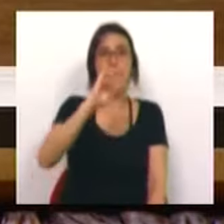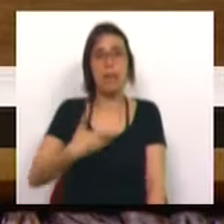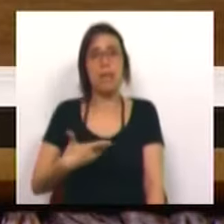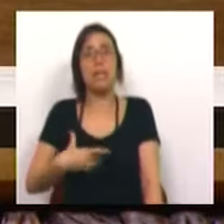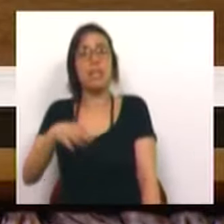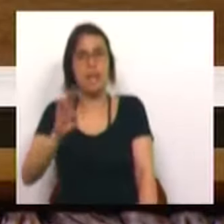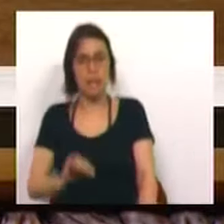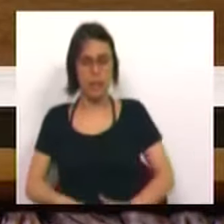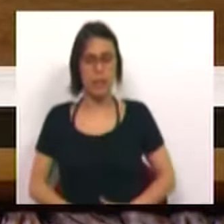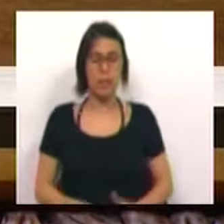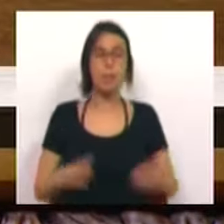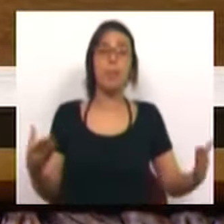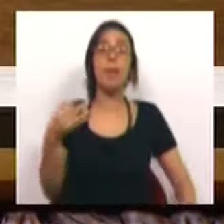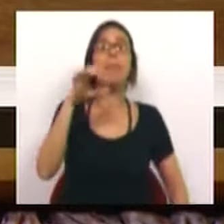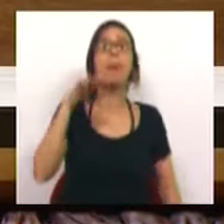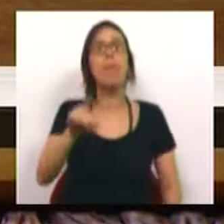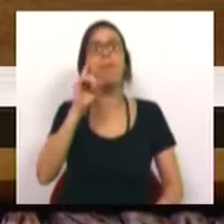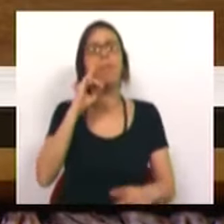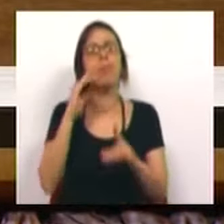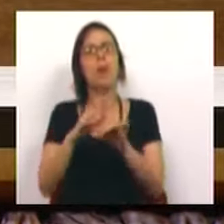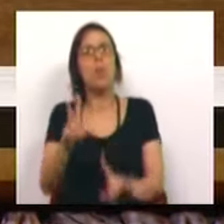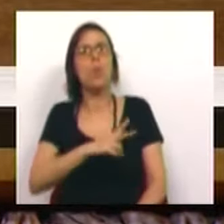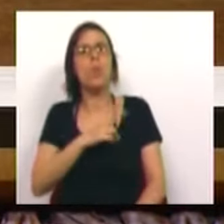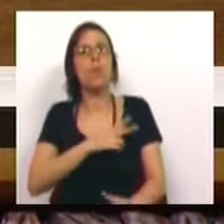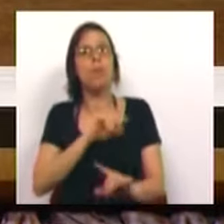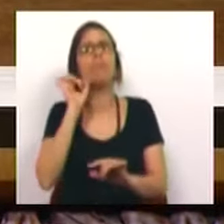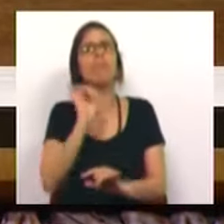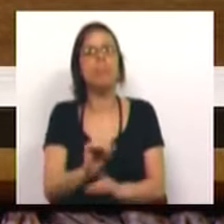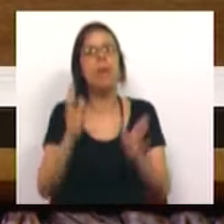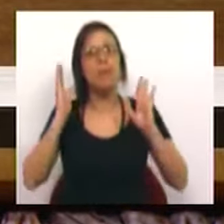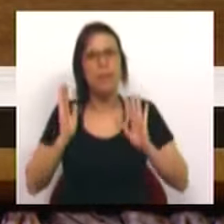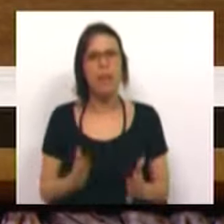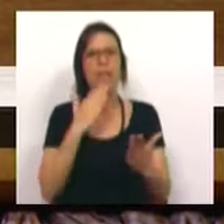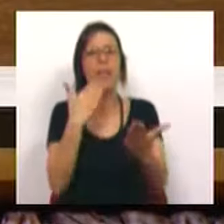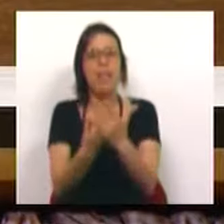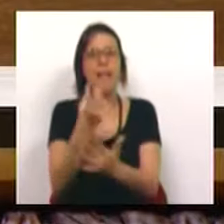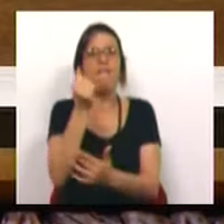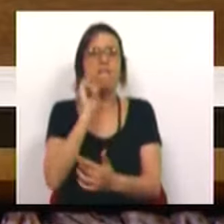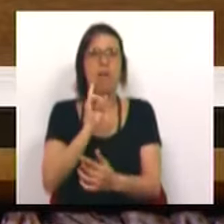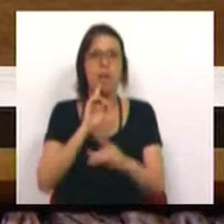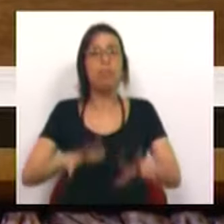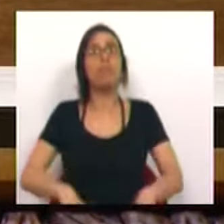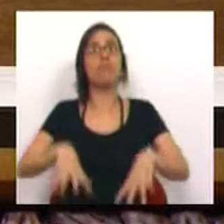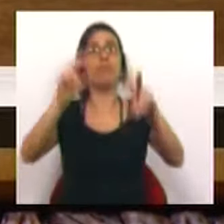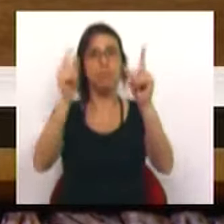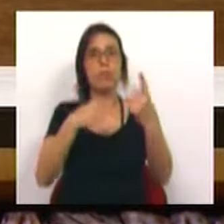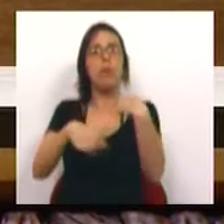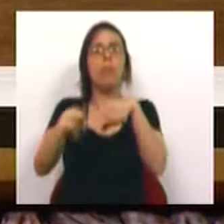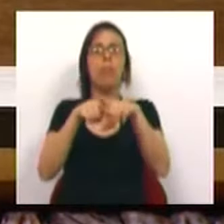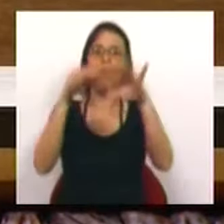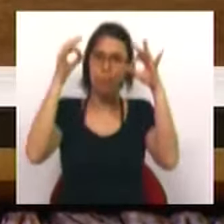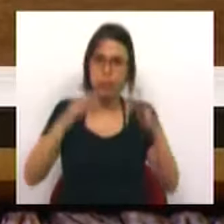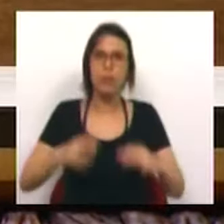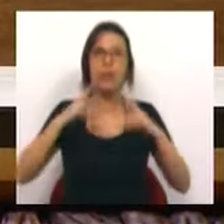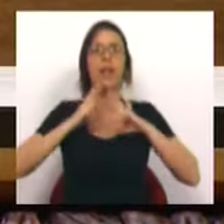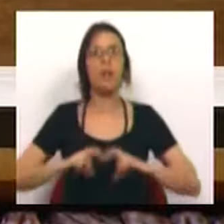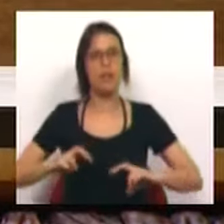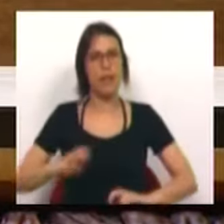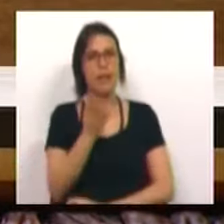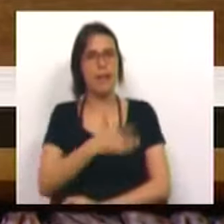e CDS. O PCP defende que as instituições do ensino superior devem ser dotadas de verbas para o desenvolvimento e uma política própria de